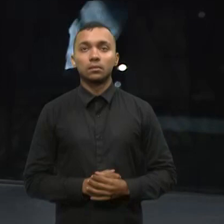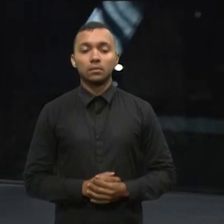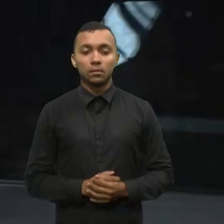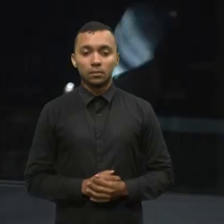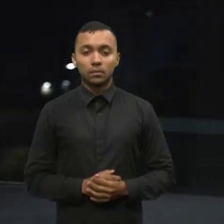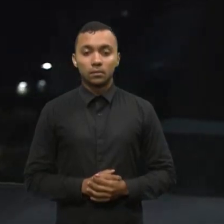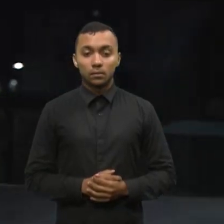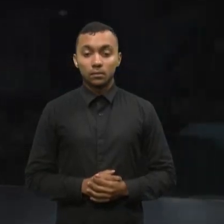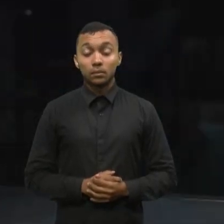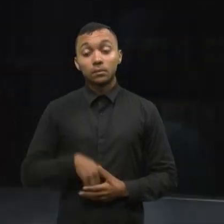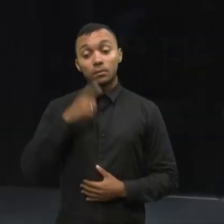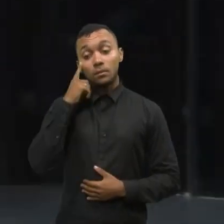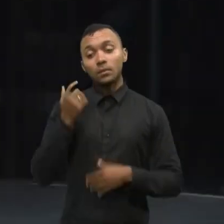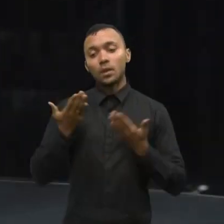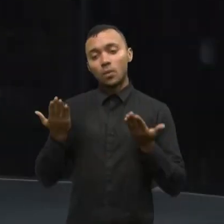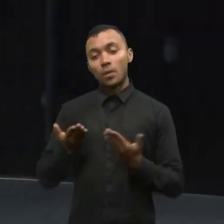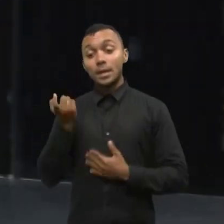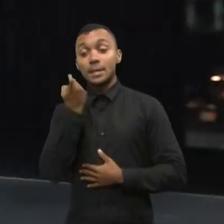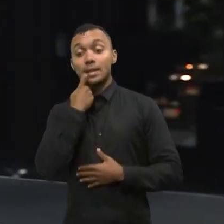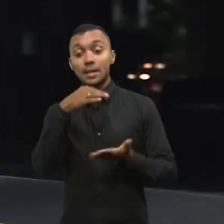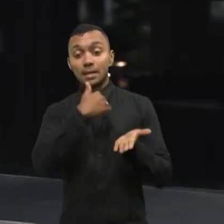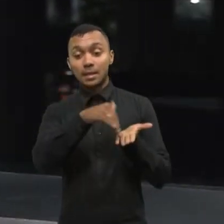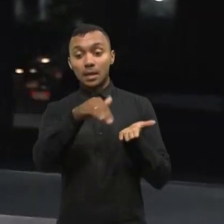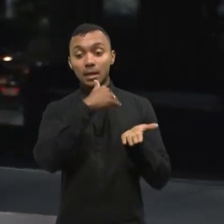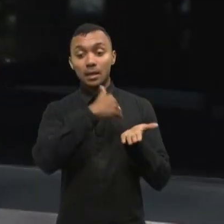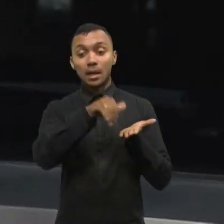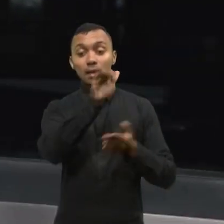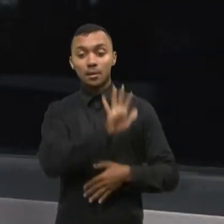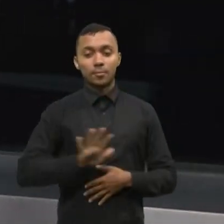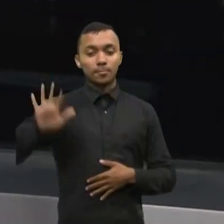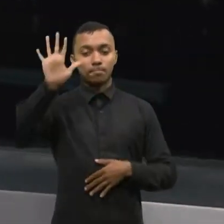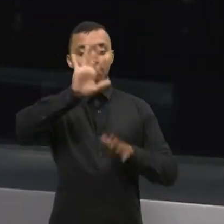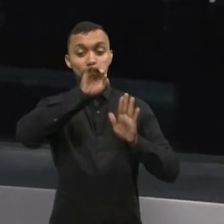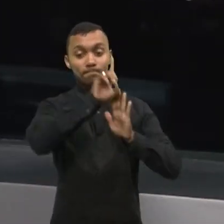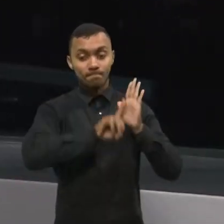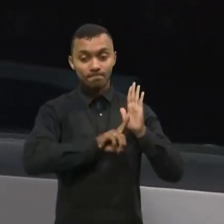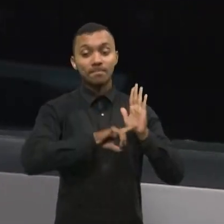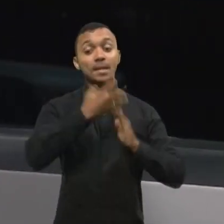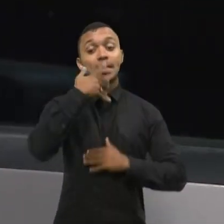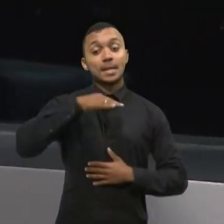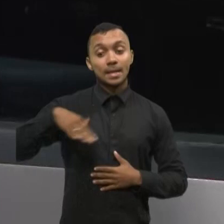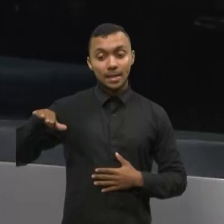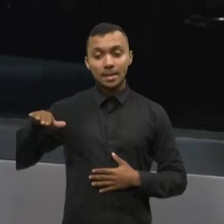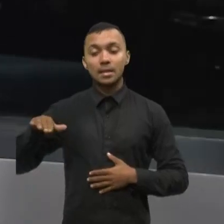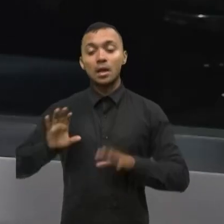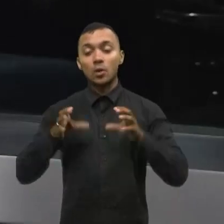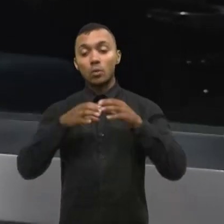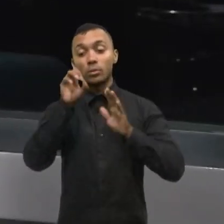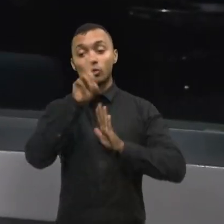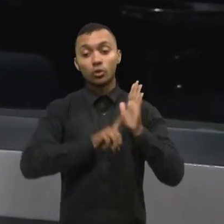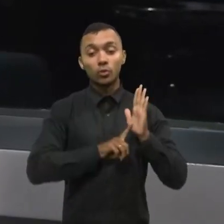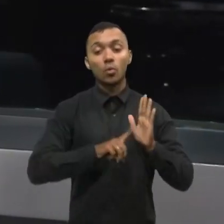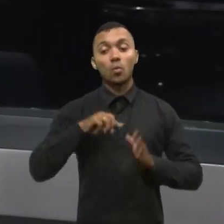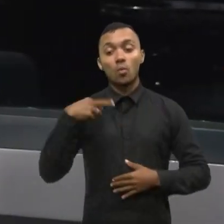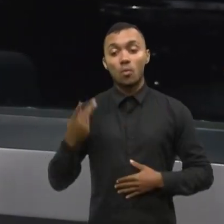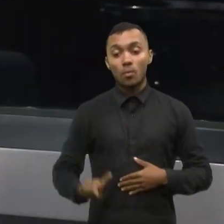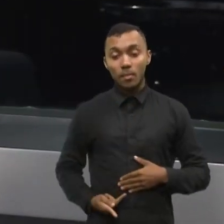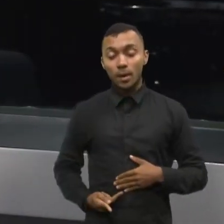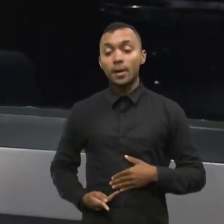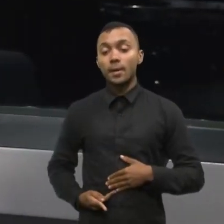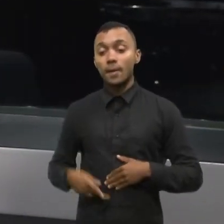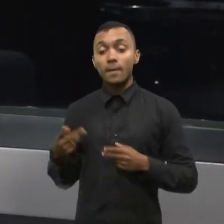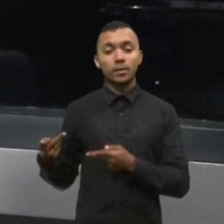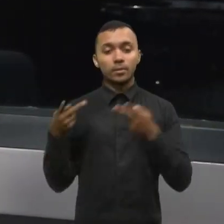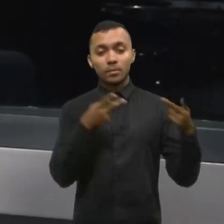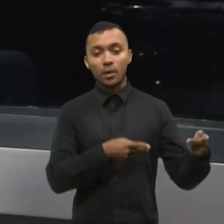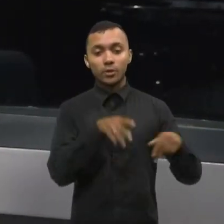Nesta sexta-feira, o secretário nacional dos Direitos da Criança, do Ministério de Direitos Humanos, veio ao Ceará